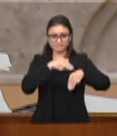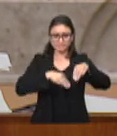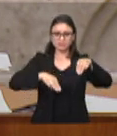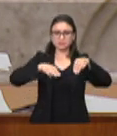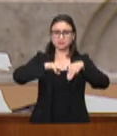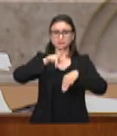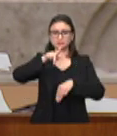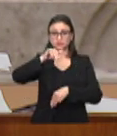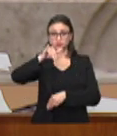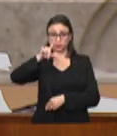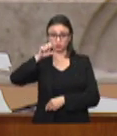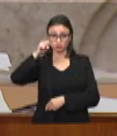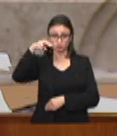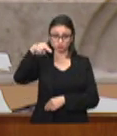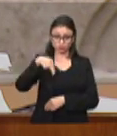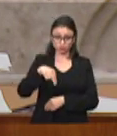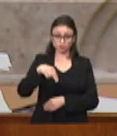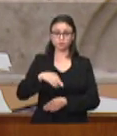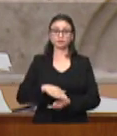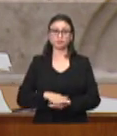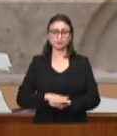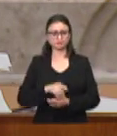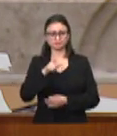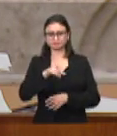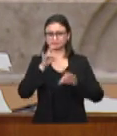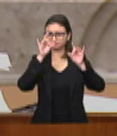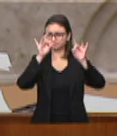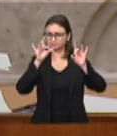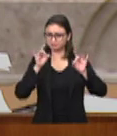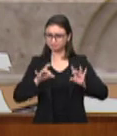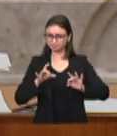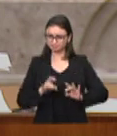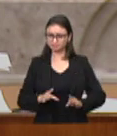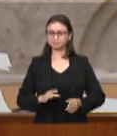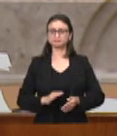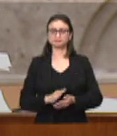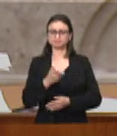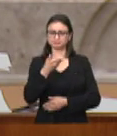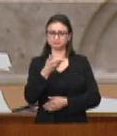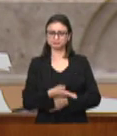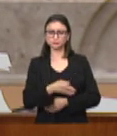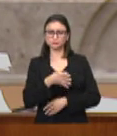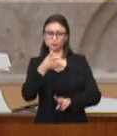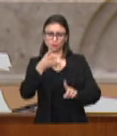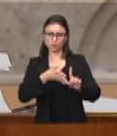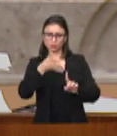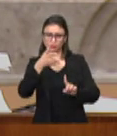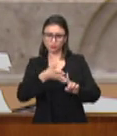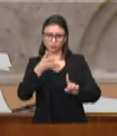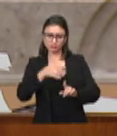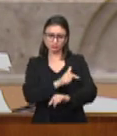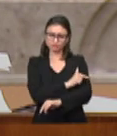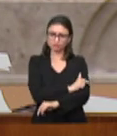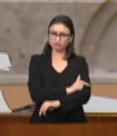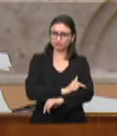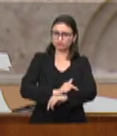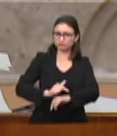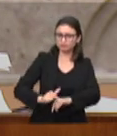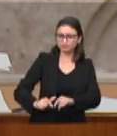Gilson Lângaro Dipe, extraordinária figura humana, conhecido pela cordialidade,